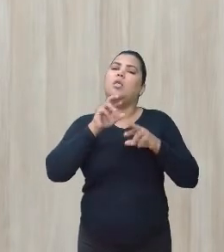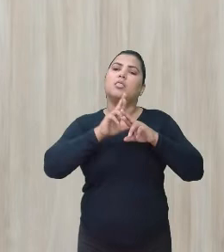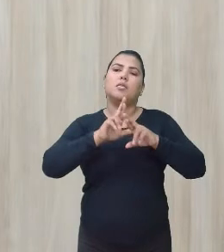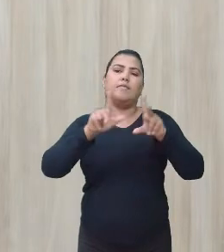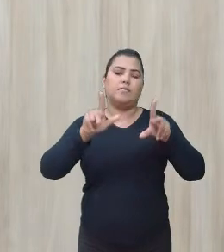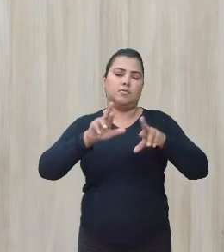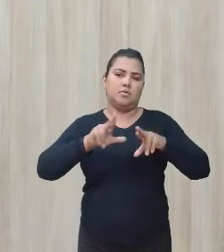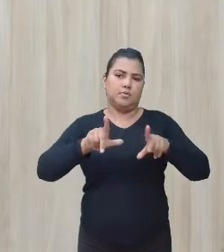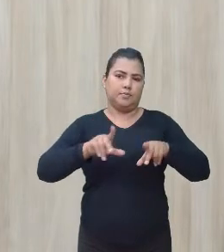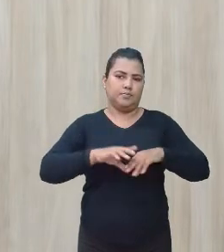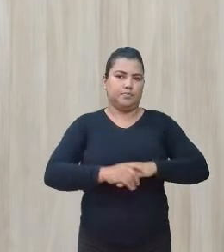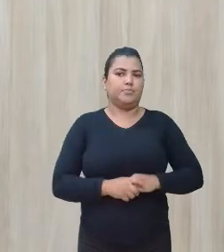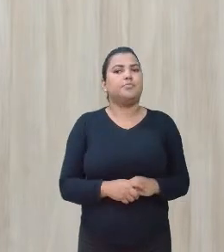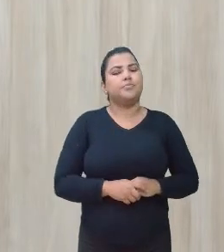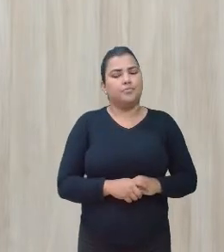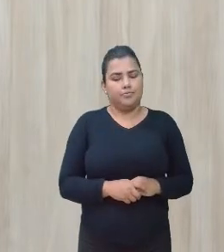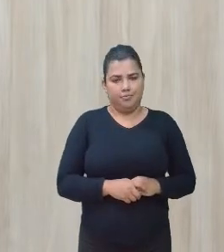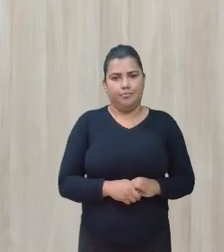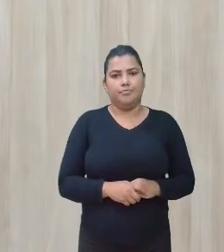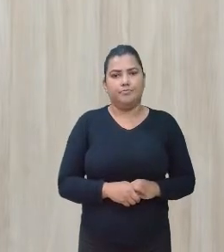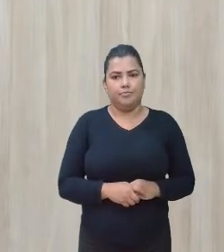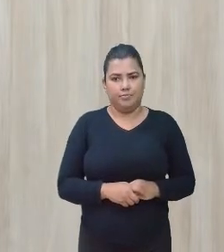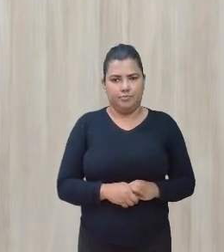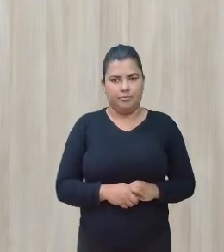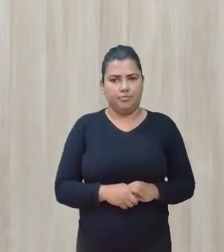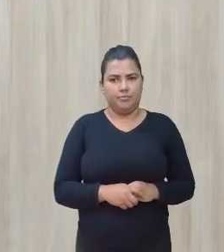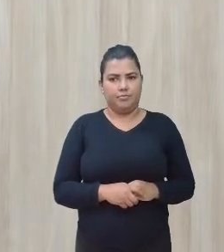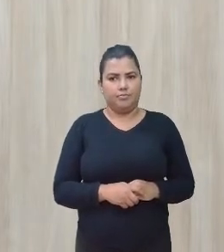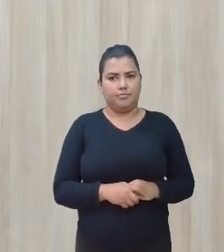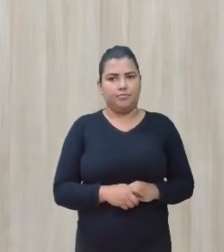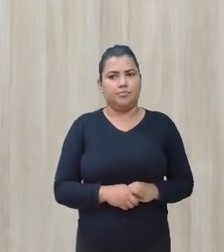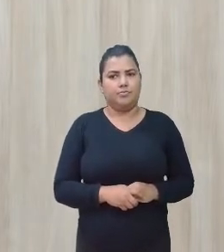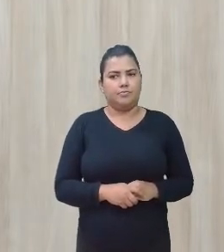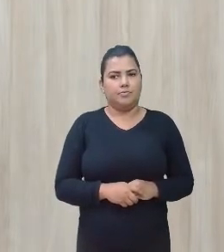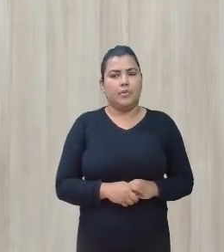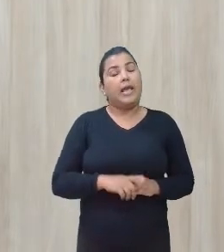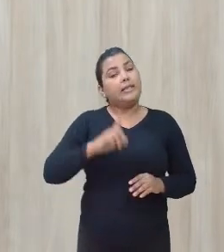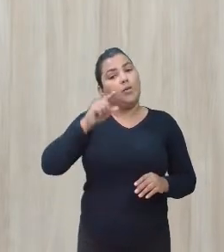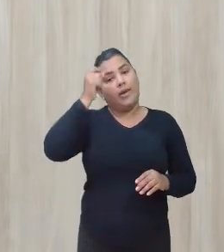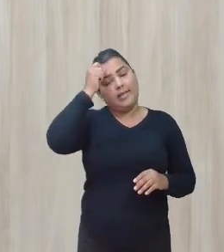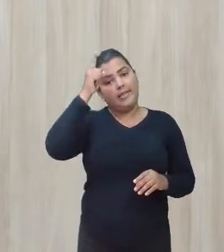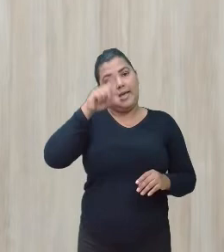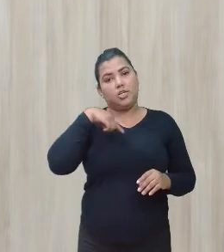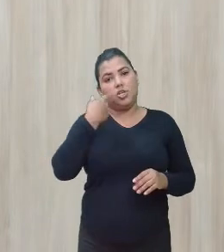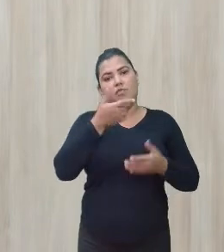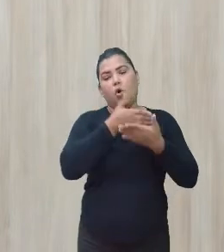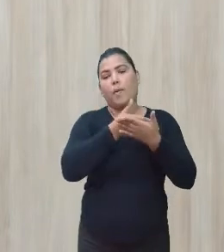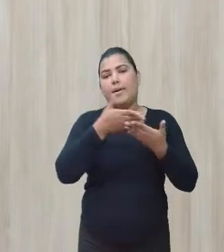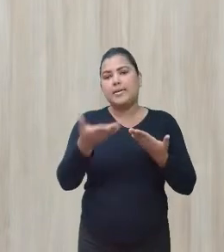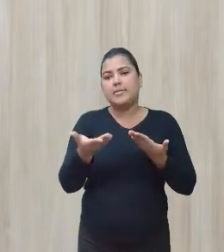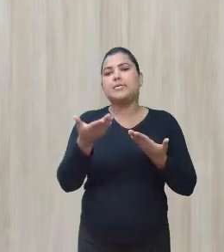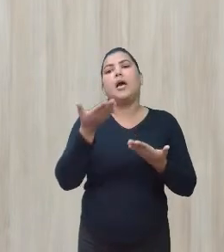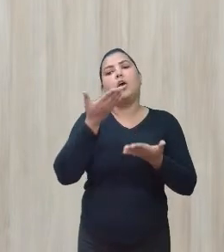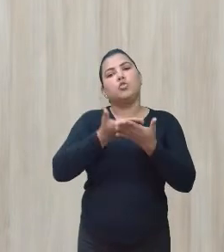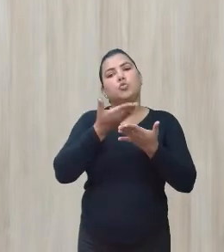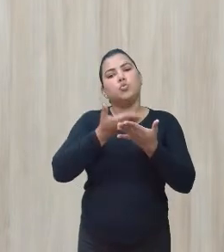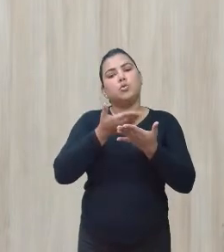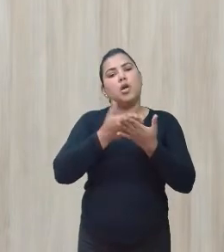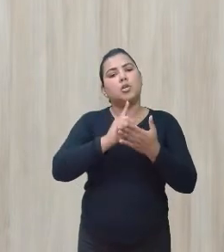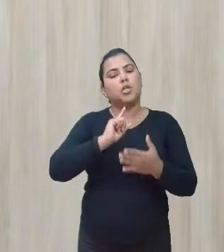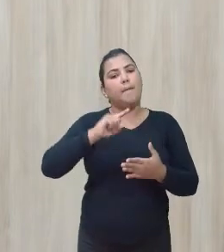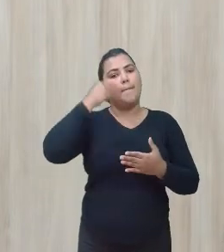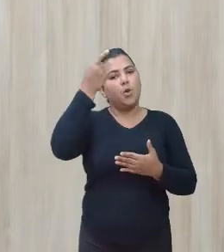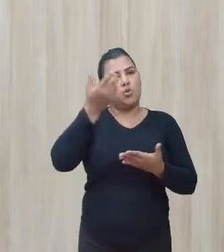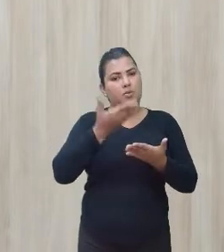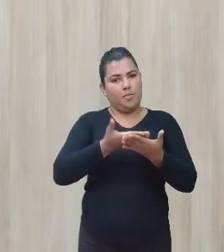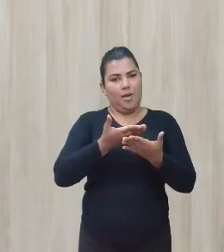são semelhantes porque os ângulos são distintos, tá certo? Então, é a ideia que a gente vai começar a trabalhar já no início da